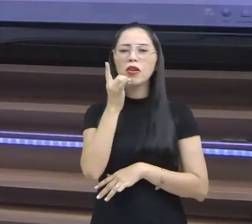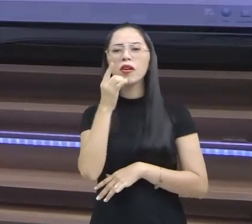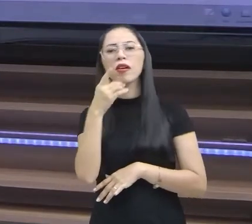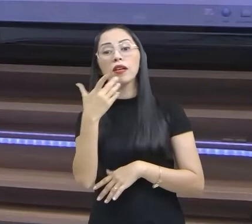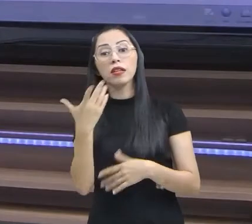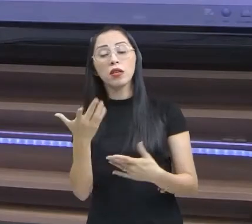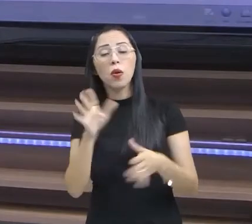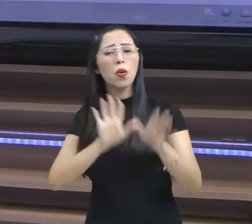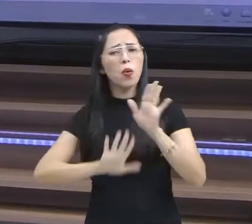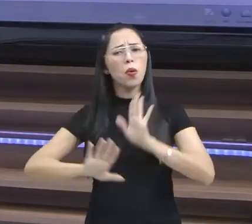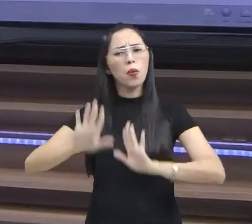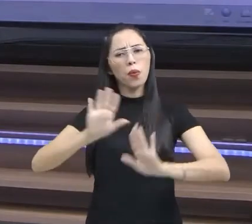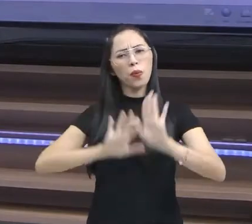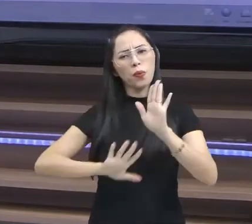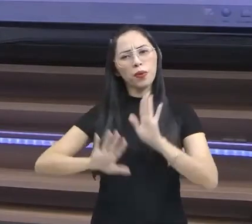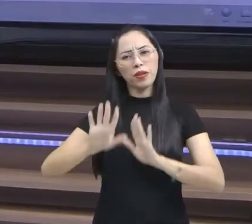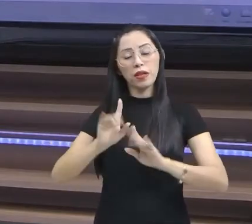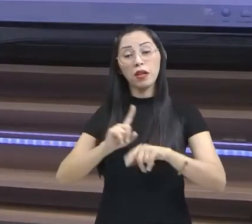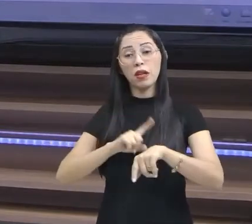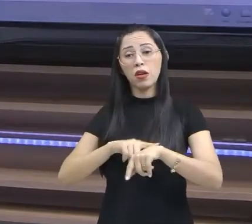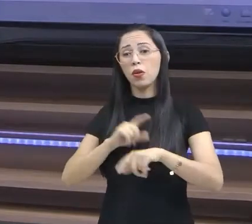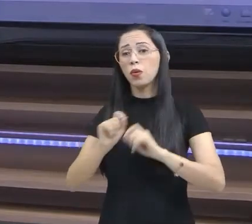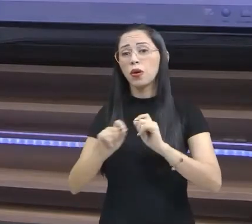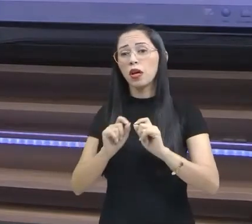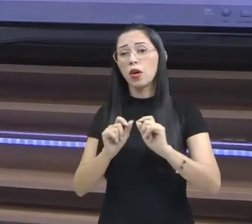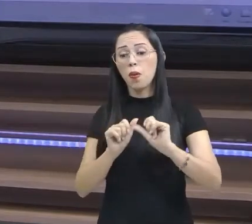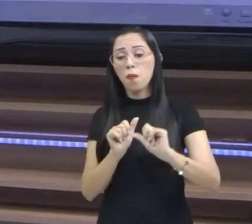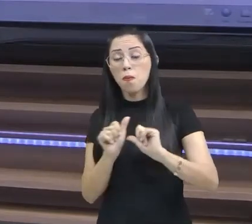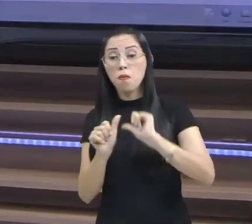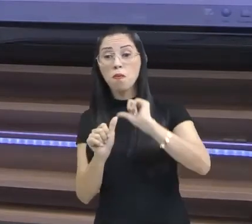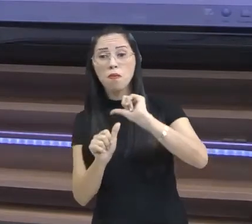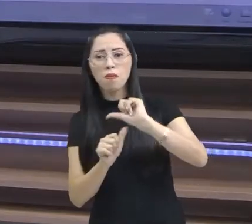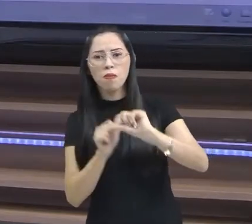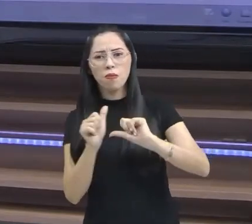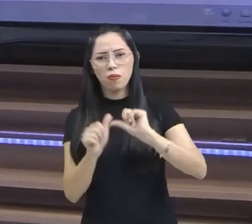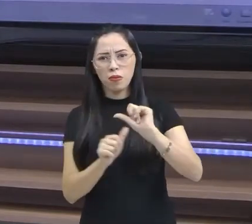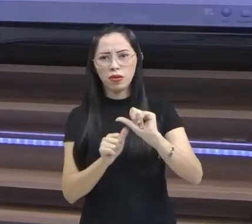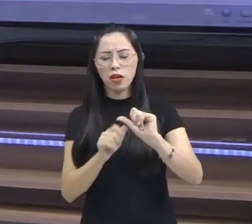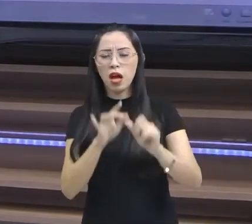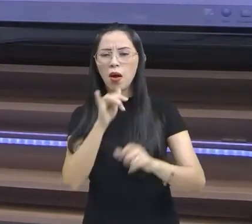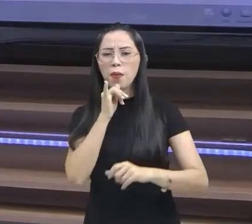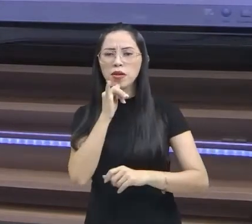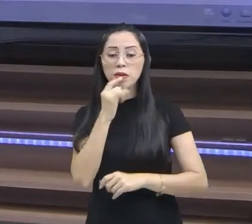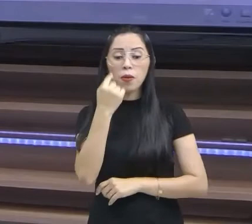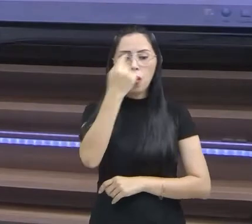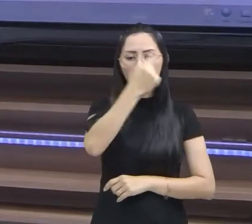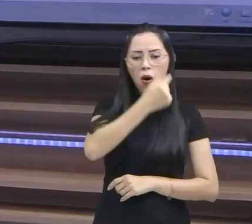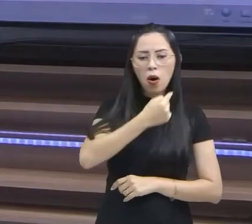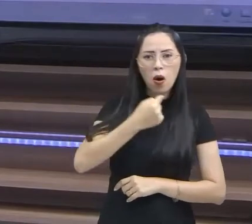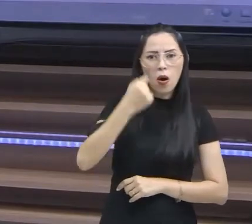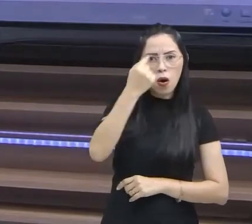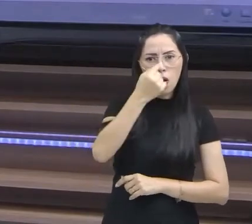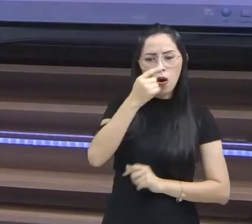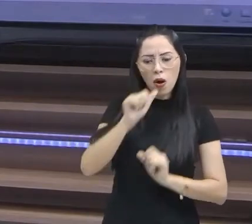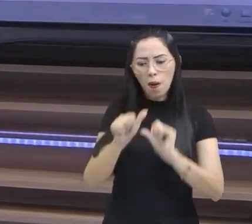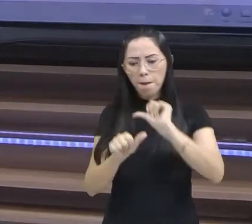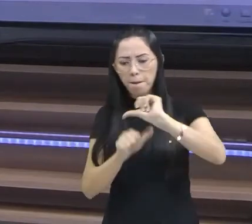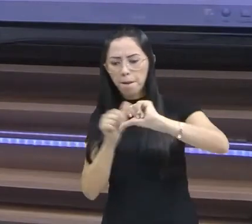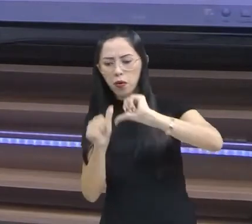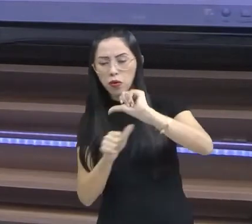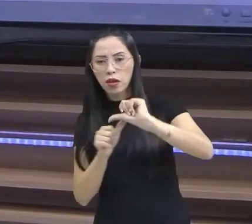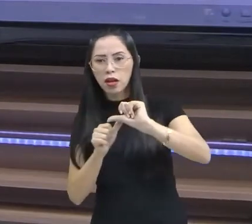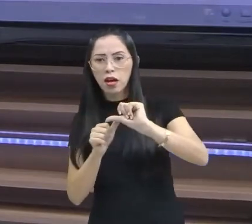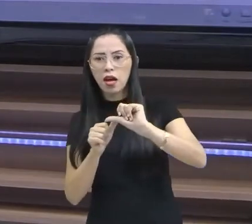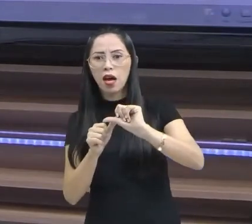As conversões, tá certo? Na hora de converter essas medidas, você tem que fazer com bastante calma e observando